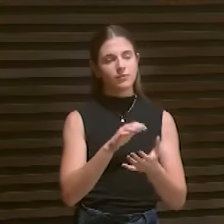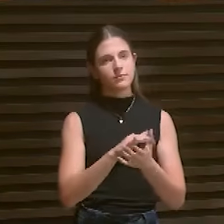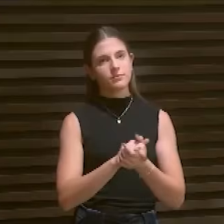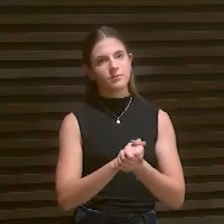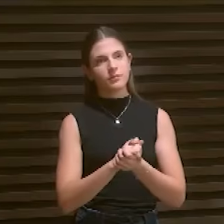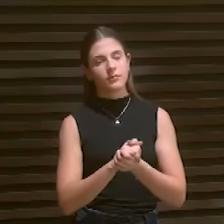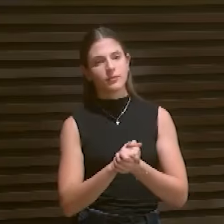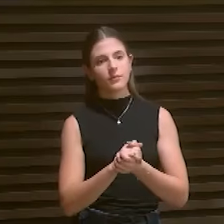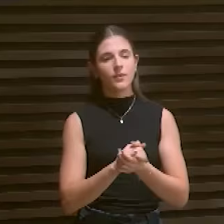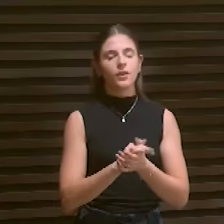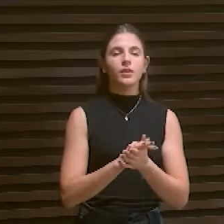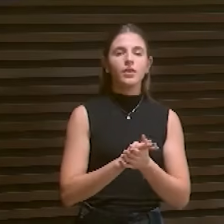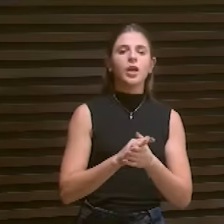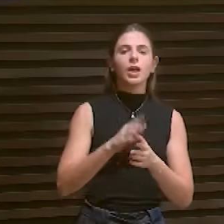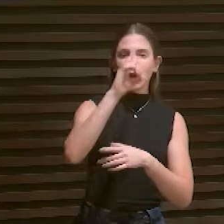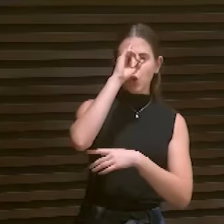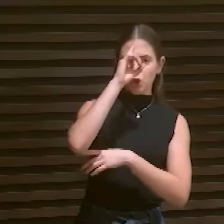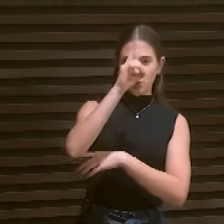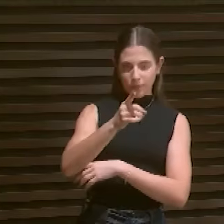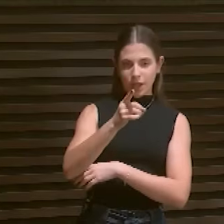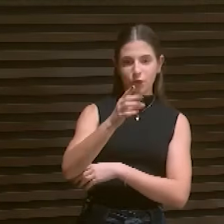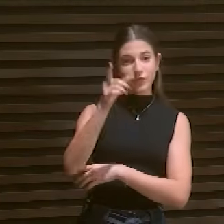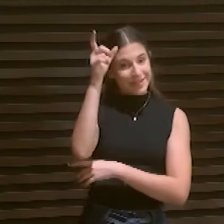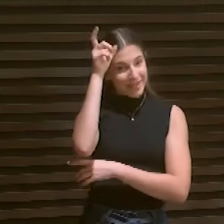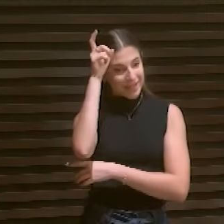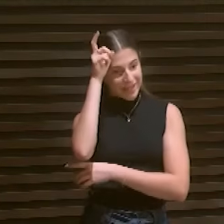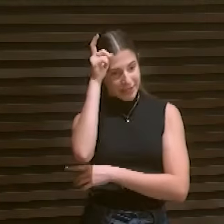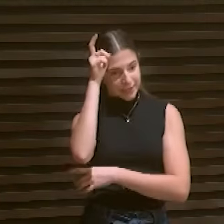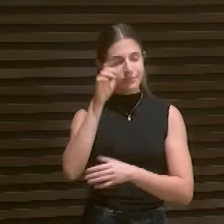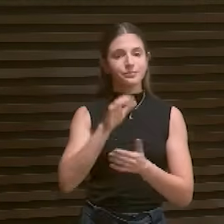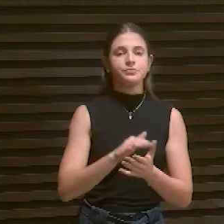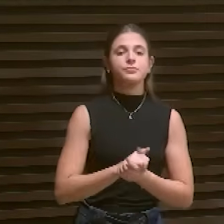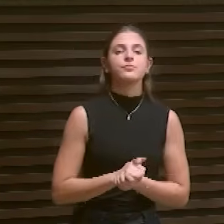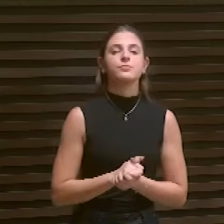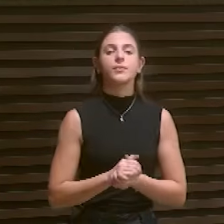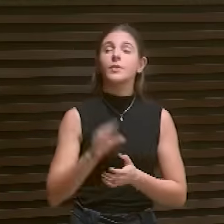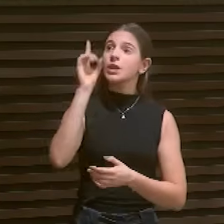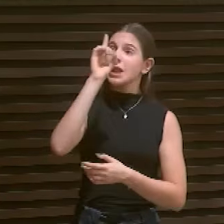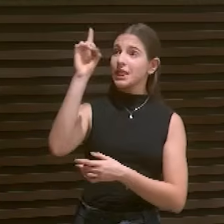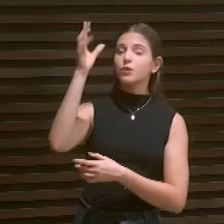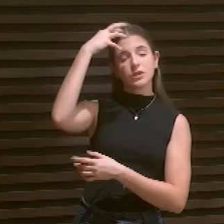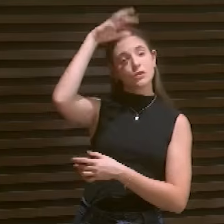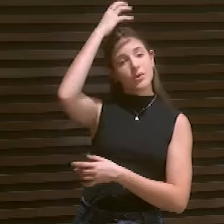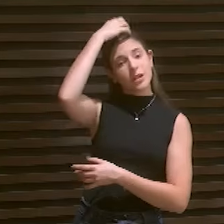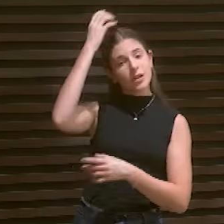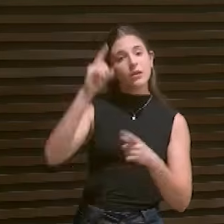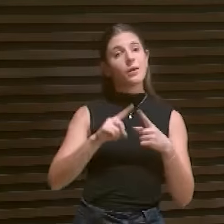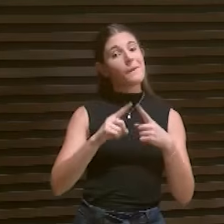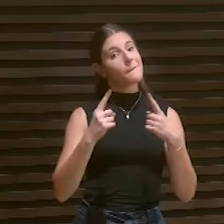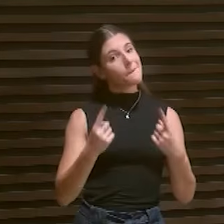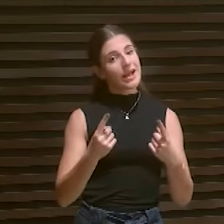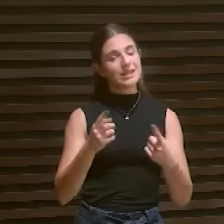maneira, particularmente, sob o domínio de quem? Sob o domínio de Satanás. Deus é soberano, mas numa certa